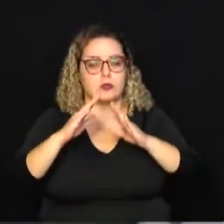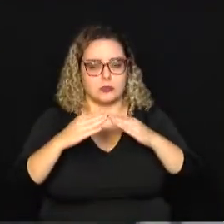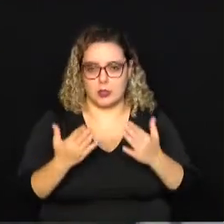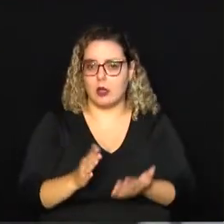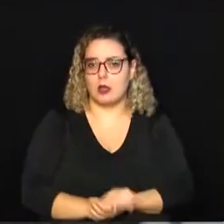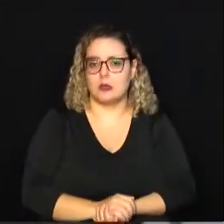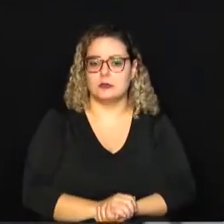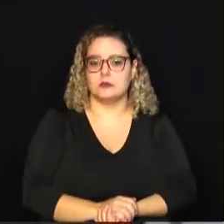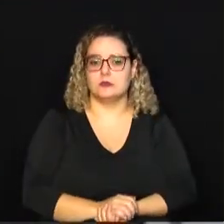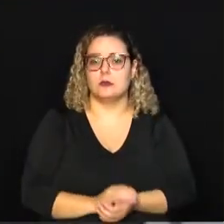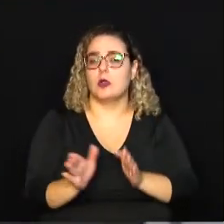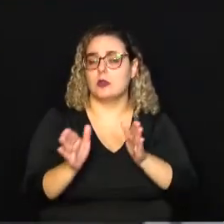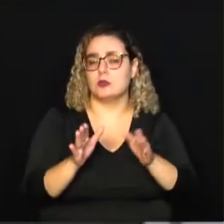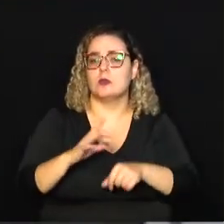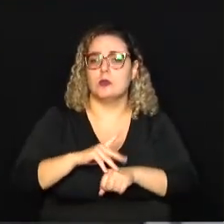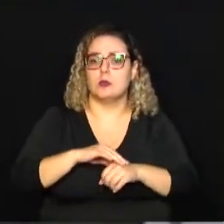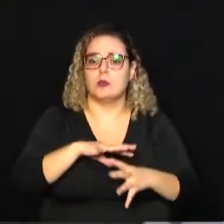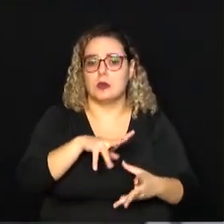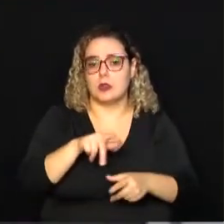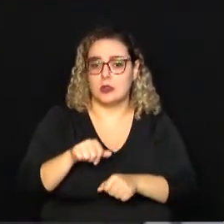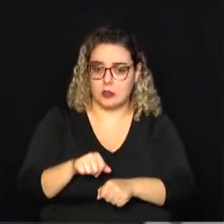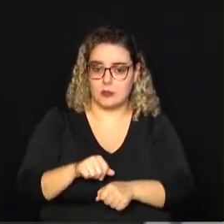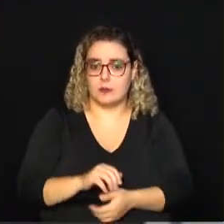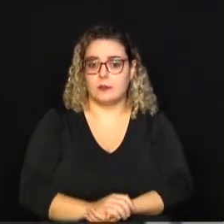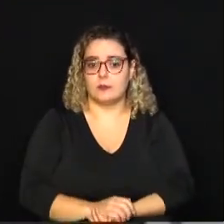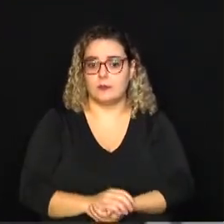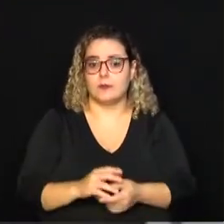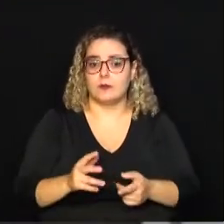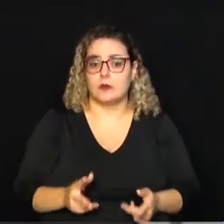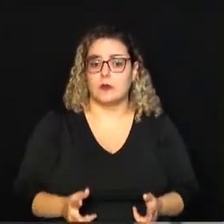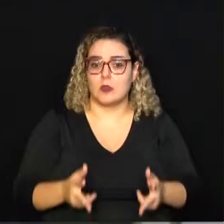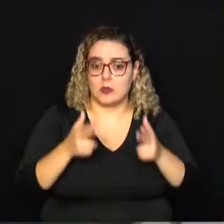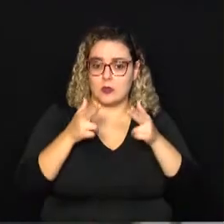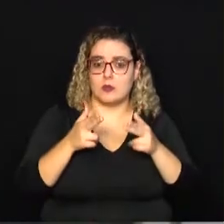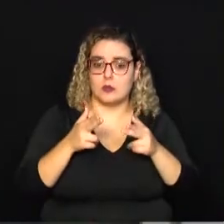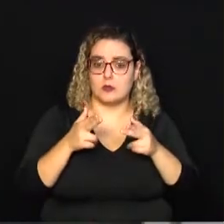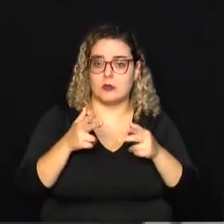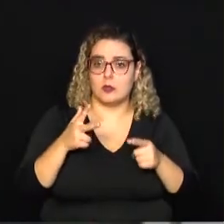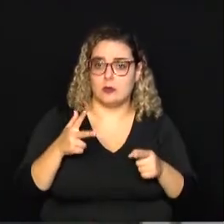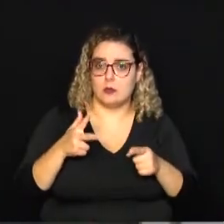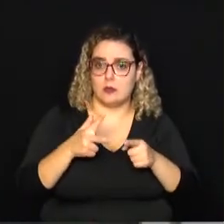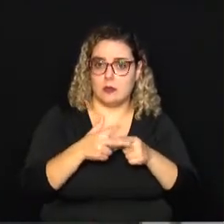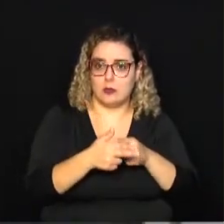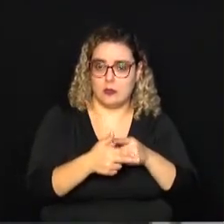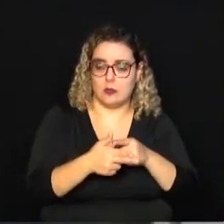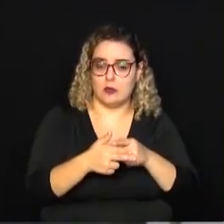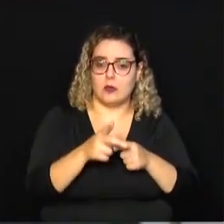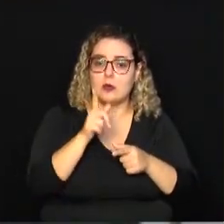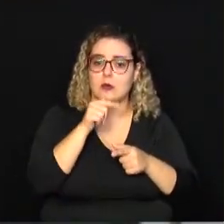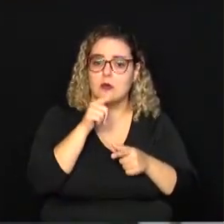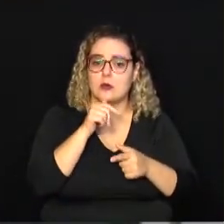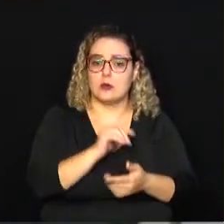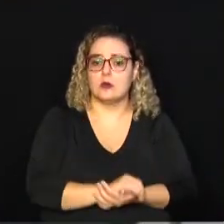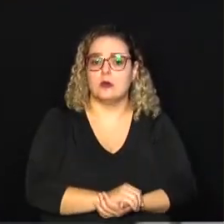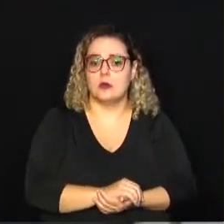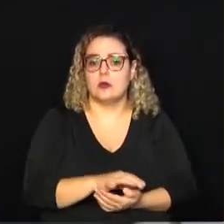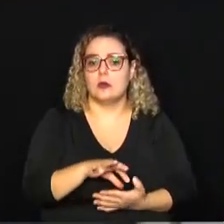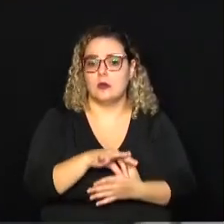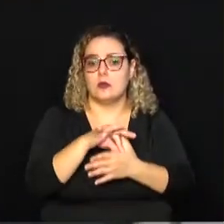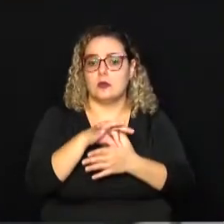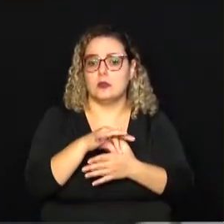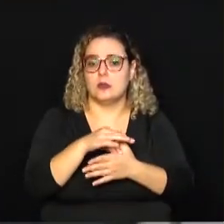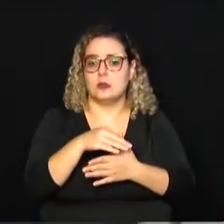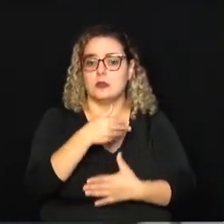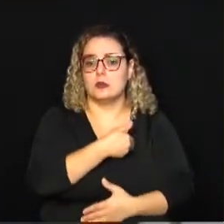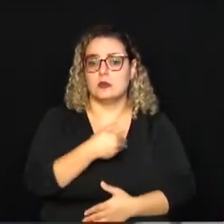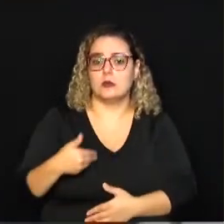Com relação à questão da suspensão do corte de água, o líder do governo, não porque ele saiu naquele